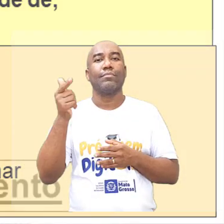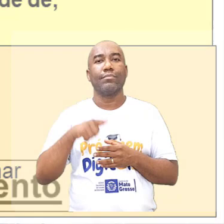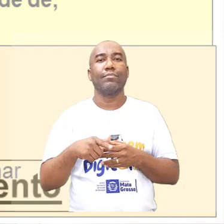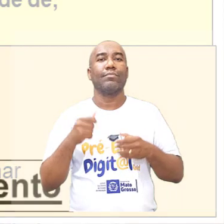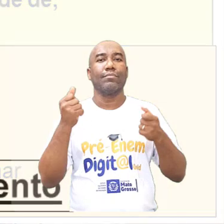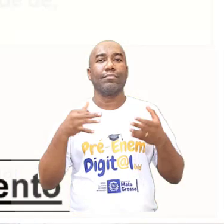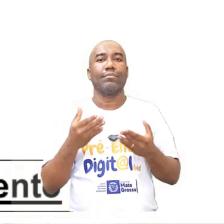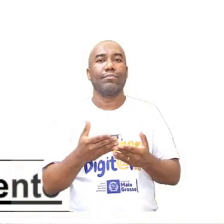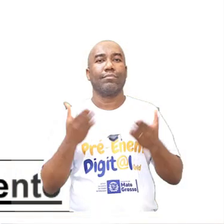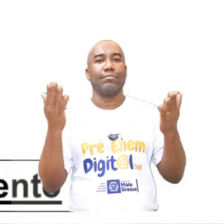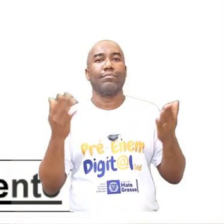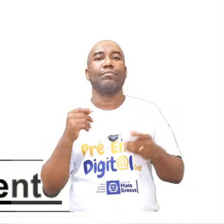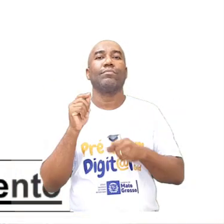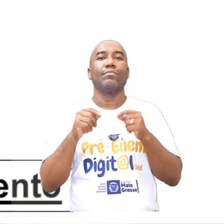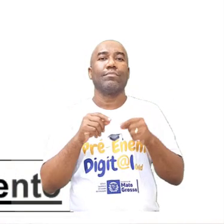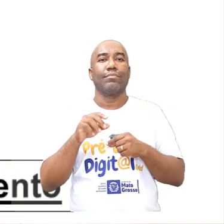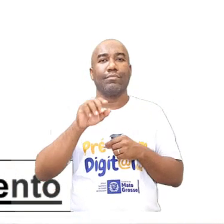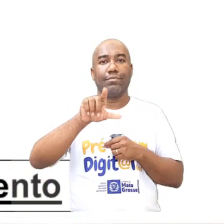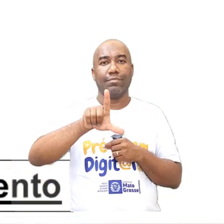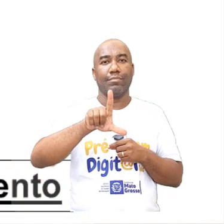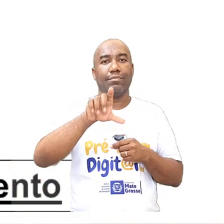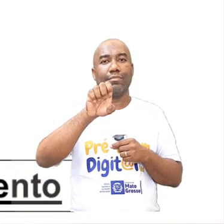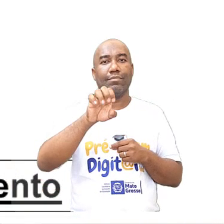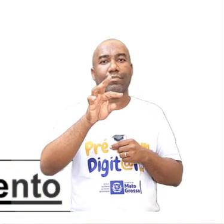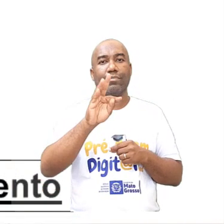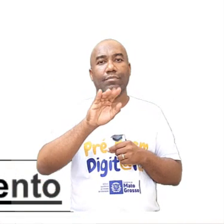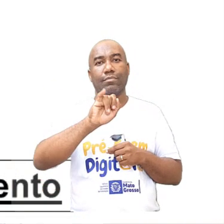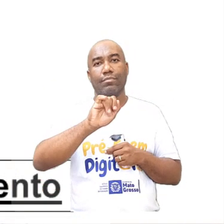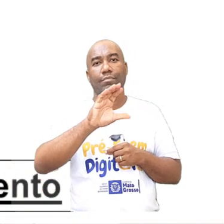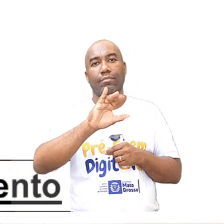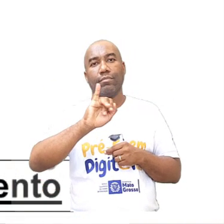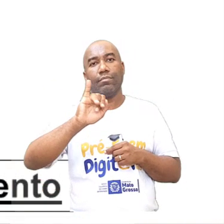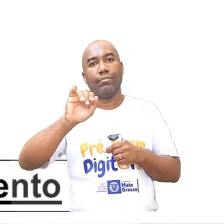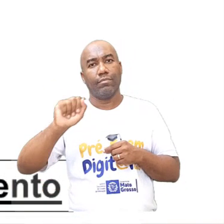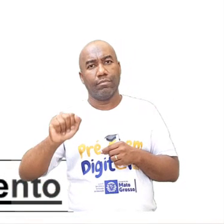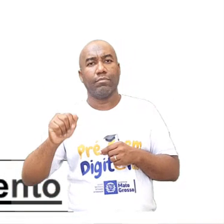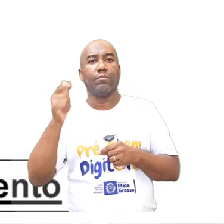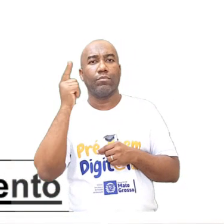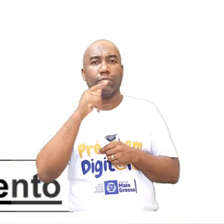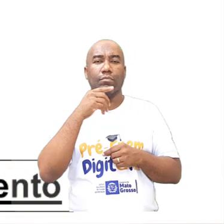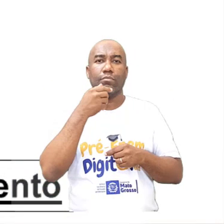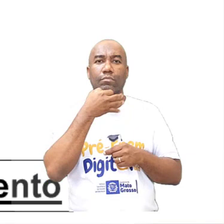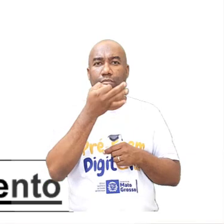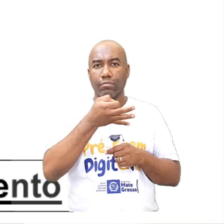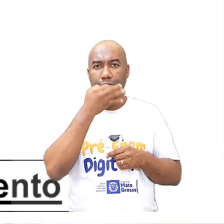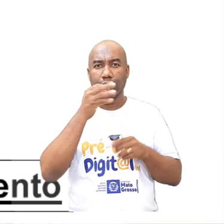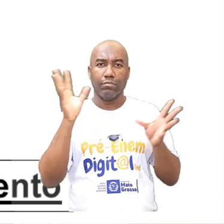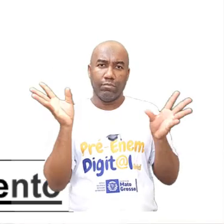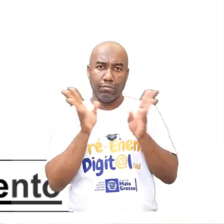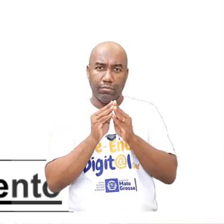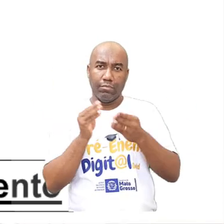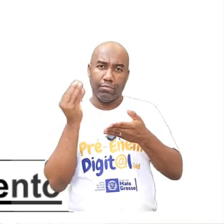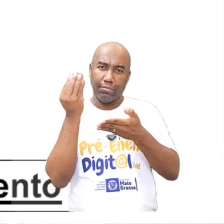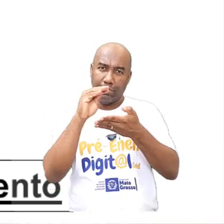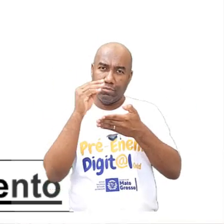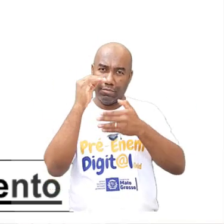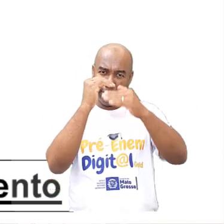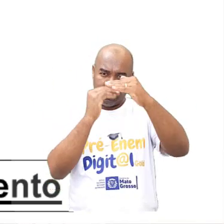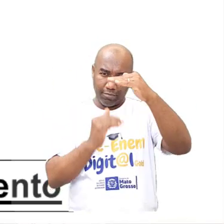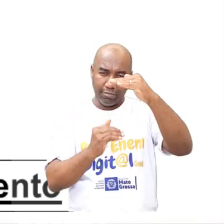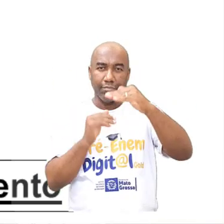E agora, em cores, a redação da Letícia, a conclusão da Letícia, que tirou